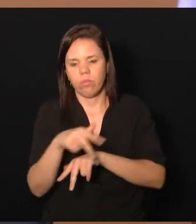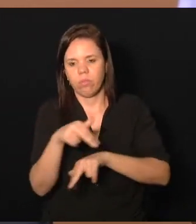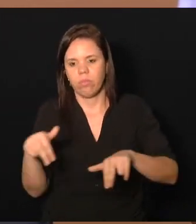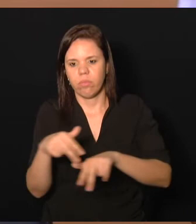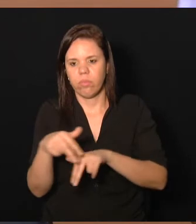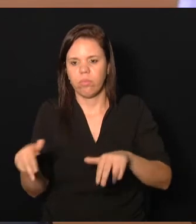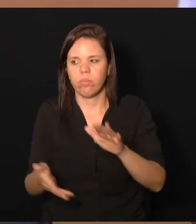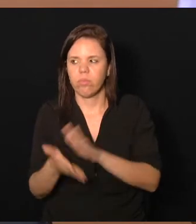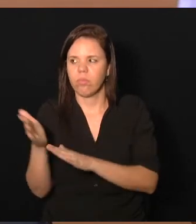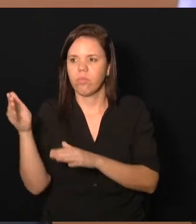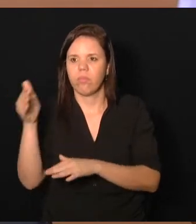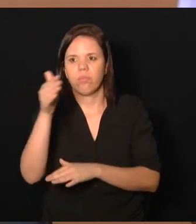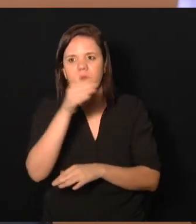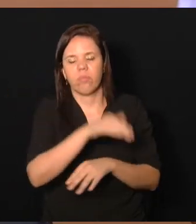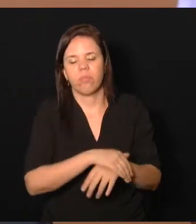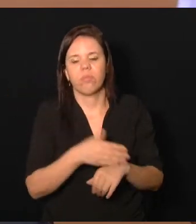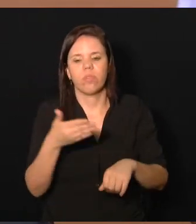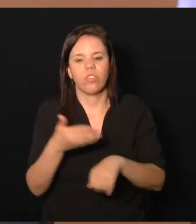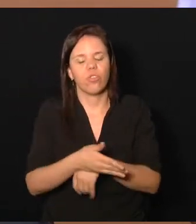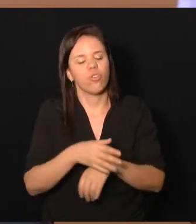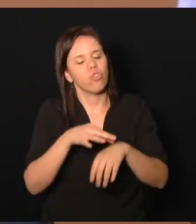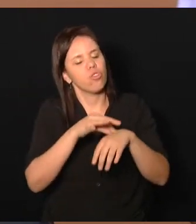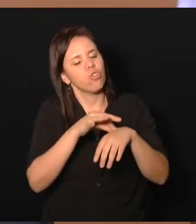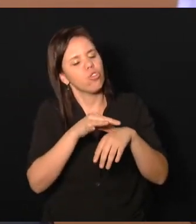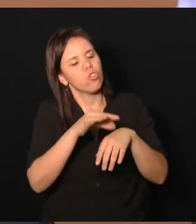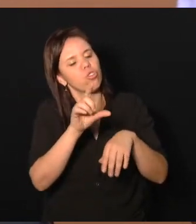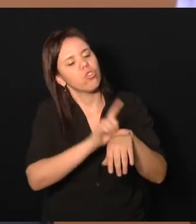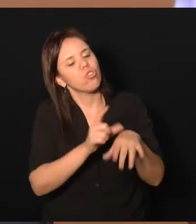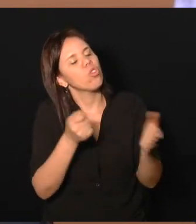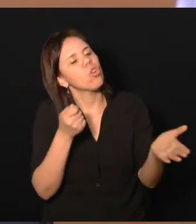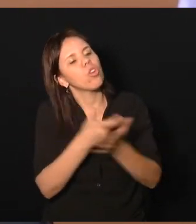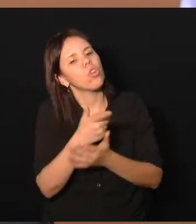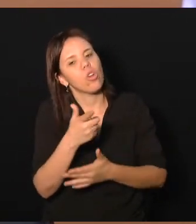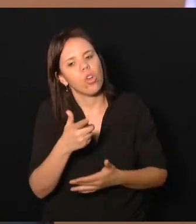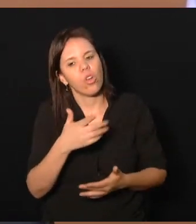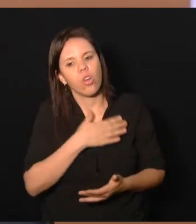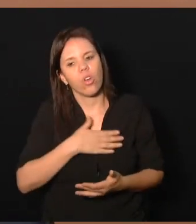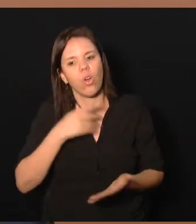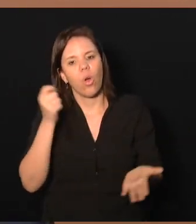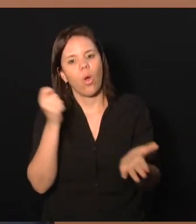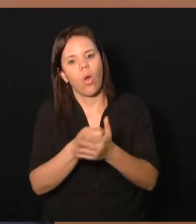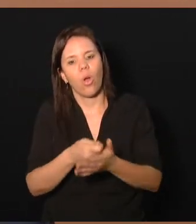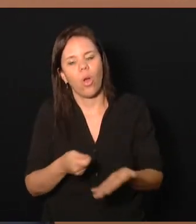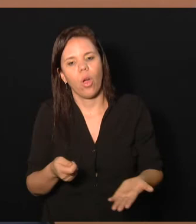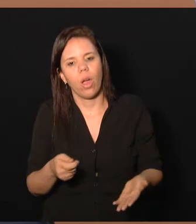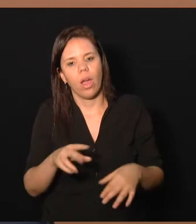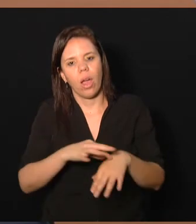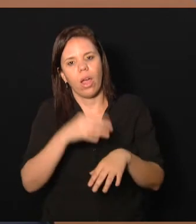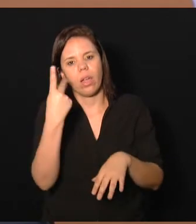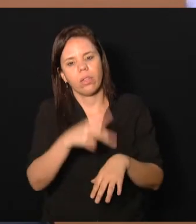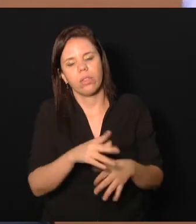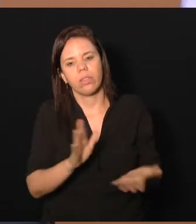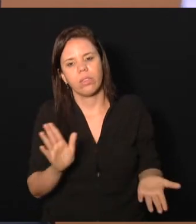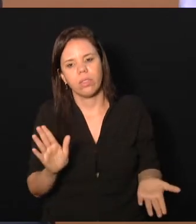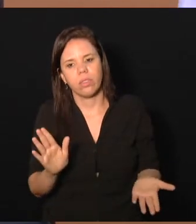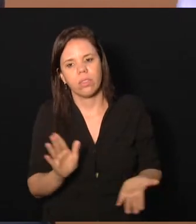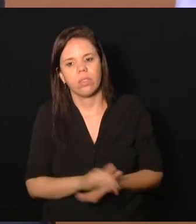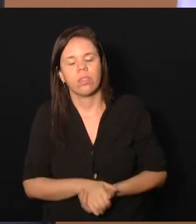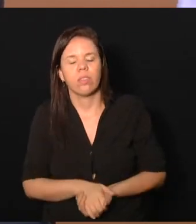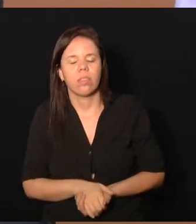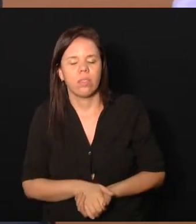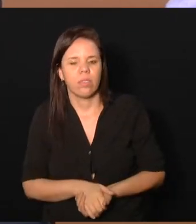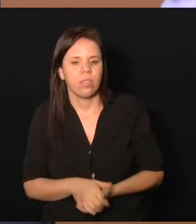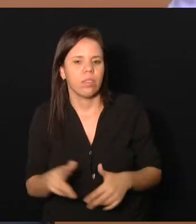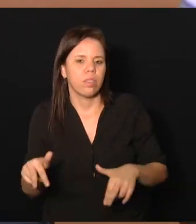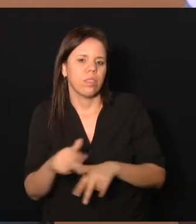andanças, ele entrou no açougue e comprou. Ele sempre gostava de comprar a carne dele. E ele